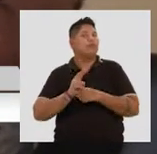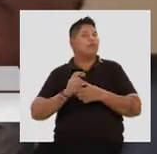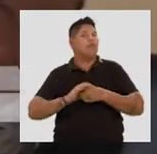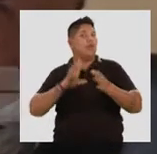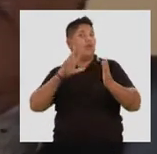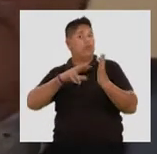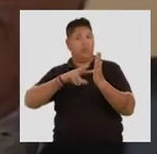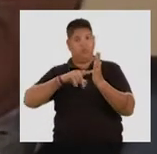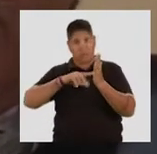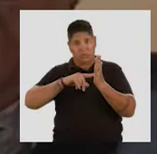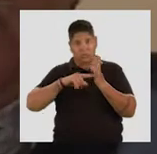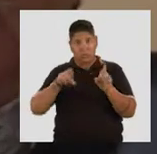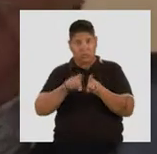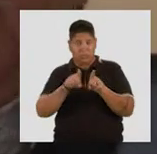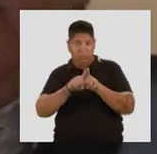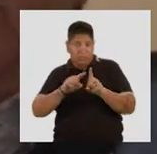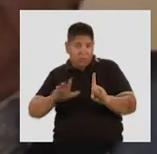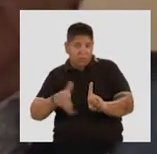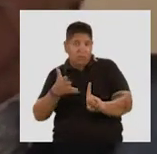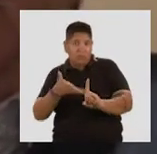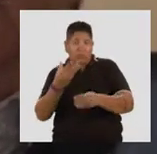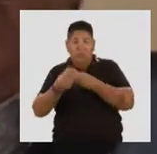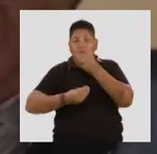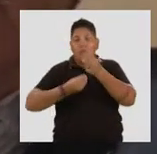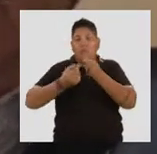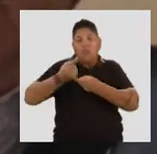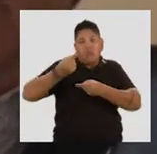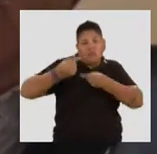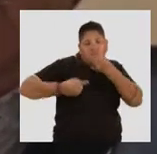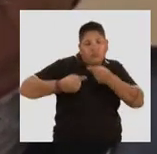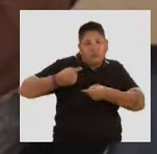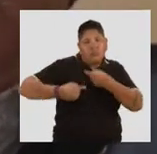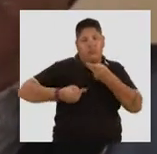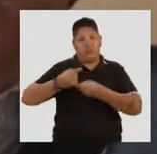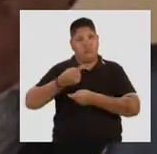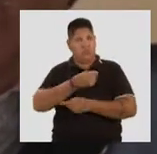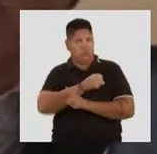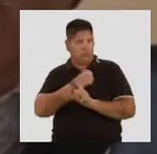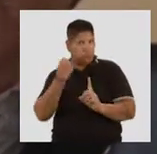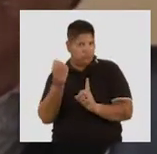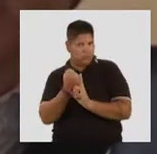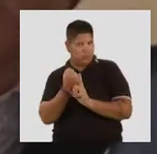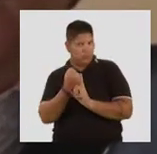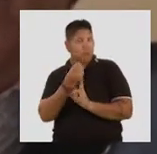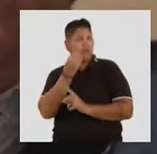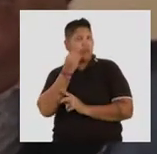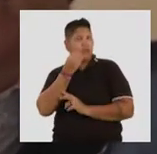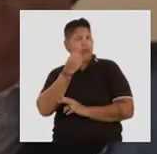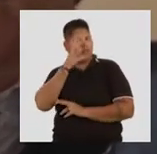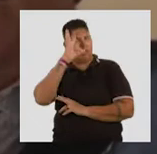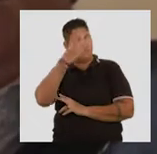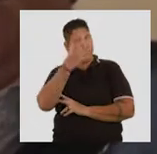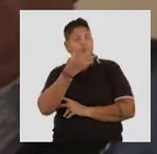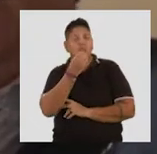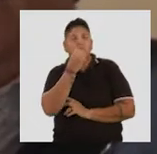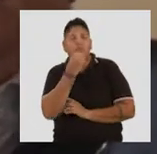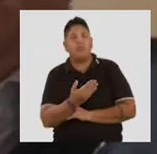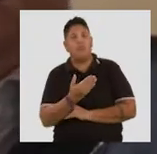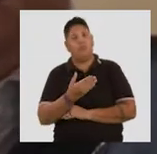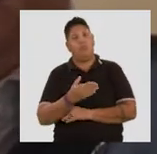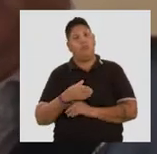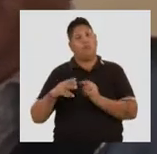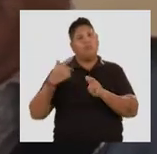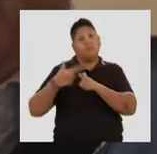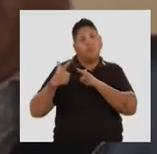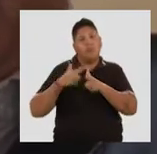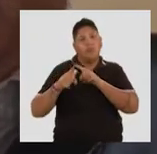sindical, pelo estímulo e pelo incremento do diálogo social, buscando a solução pacífica dos conflitos